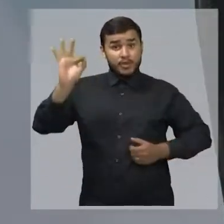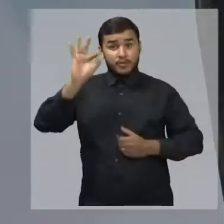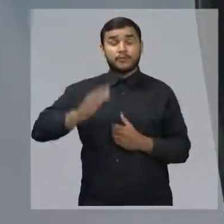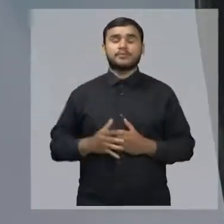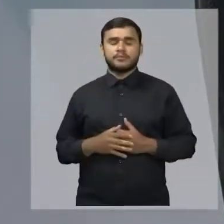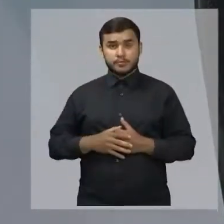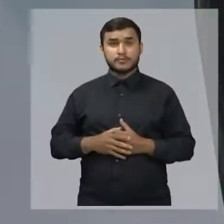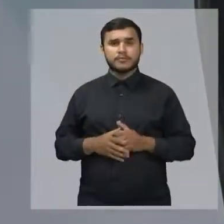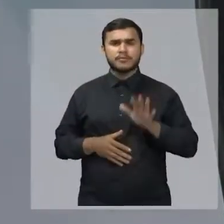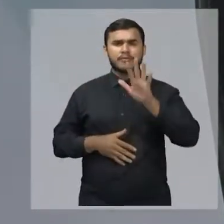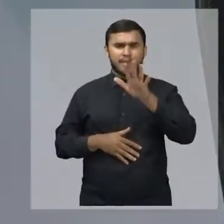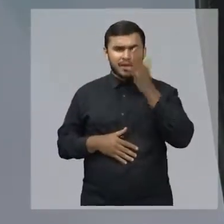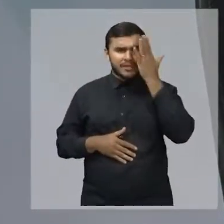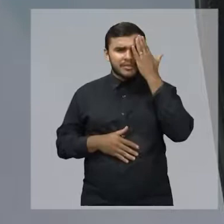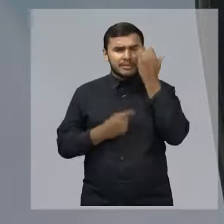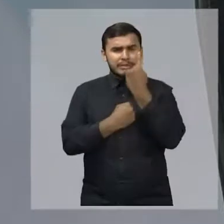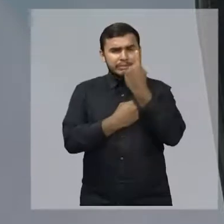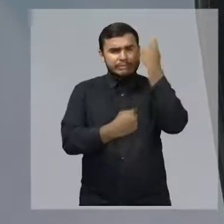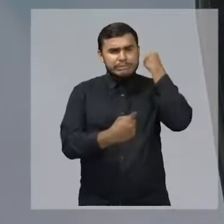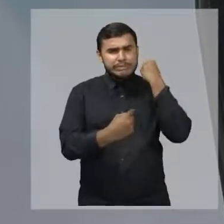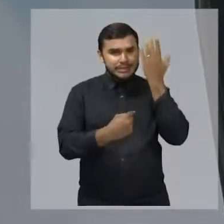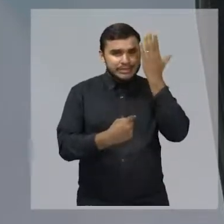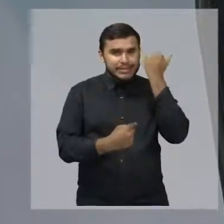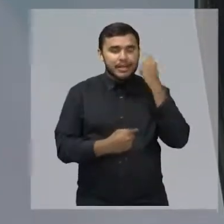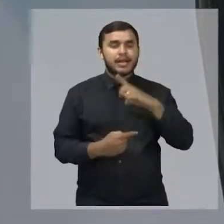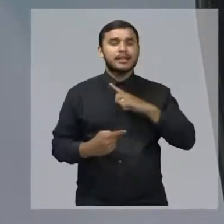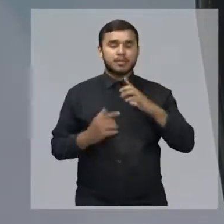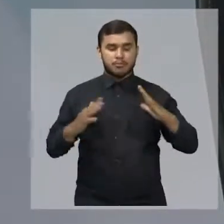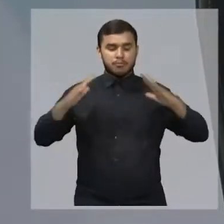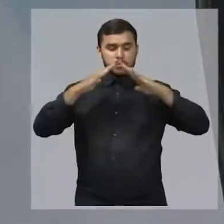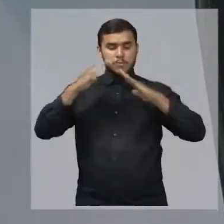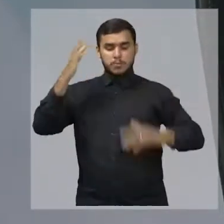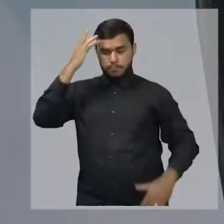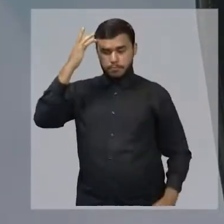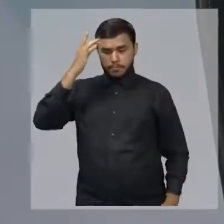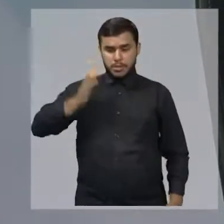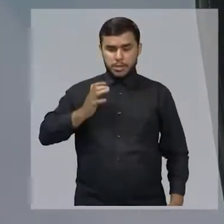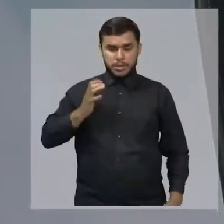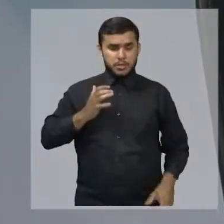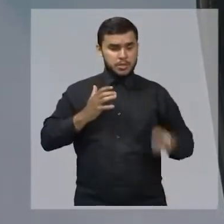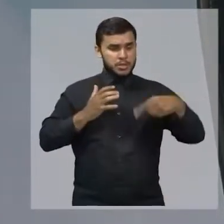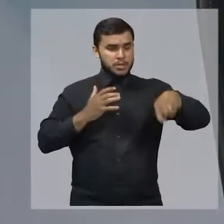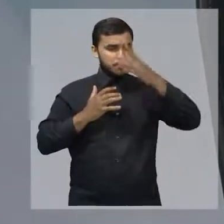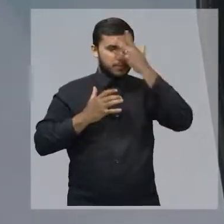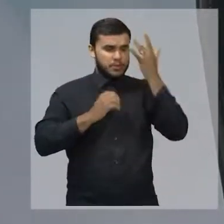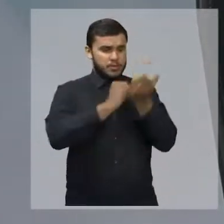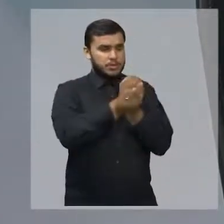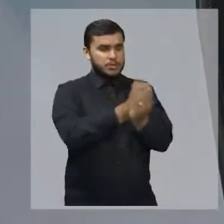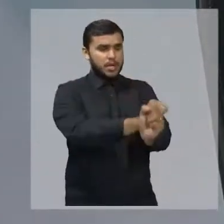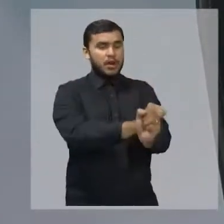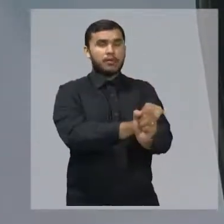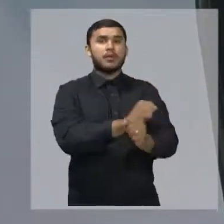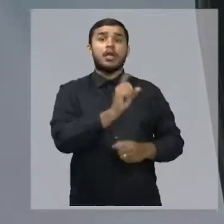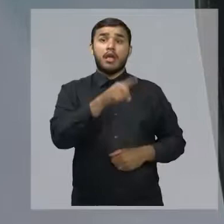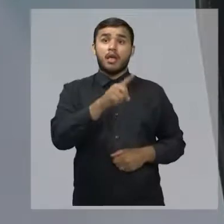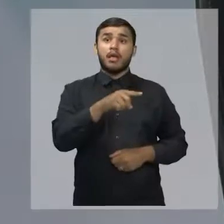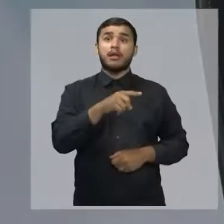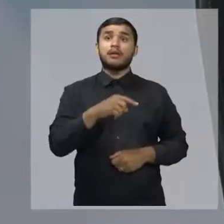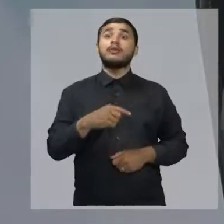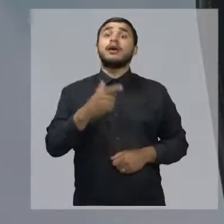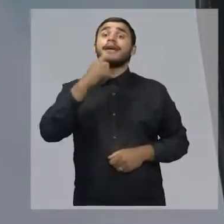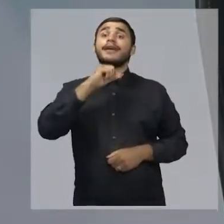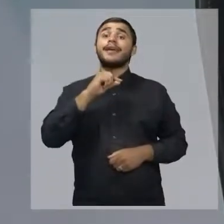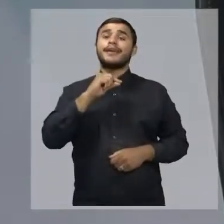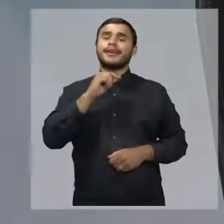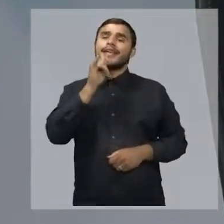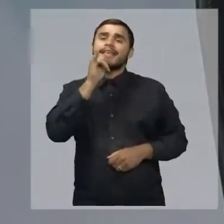Casa Grande Senzala como instituição, o microcosmo social, né, onde você encontraria tudo aquilo. O proprietário da grande fazenda, que